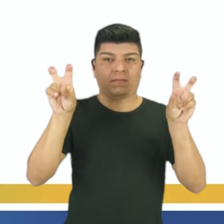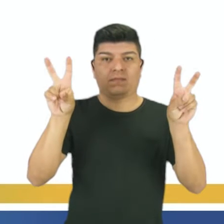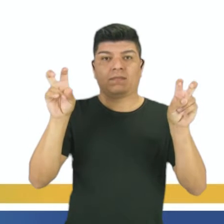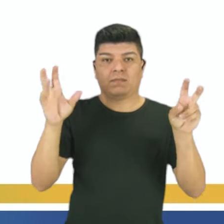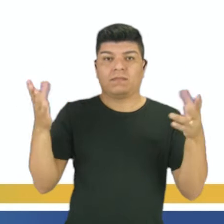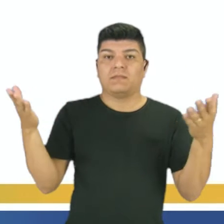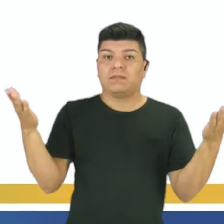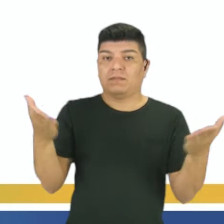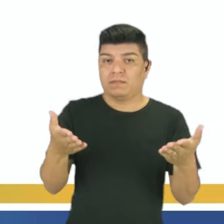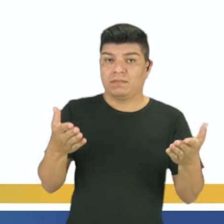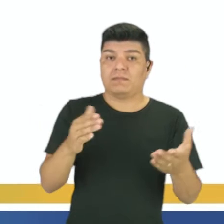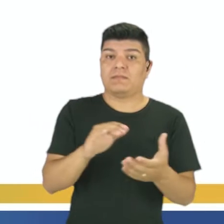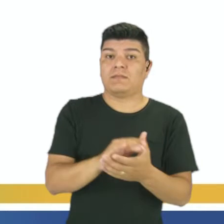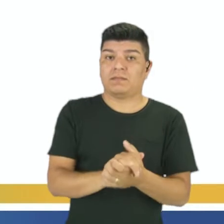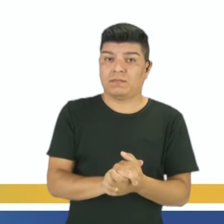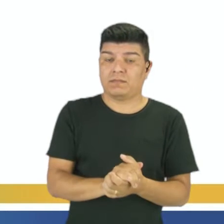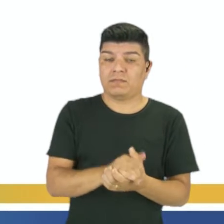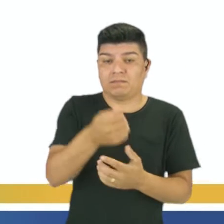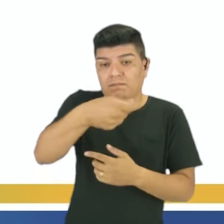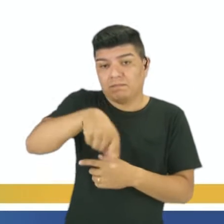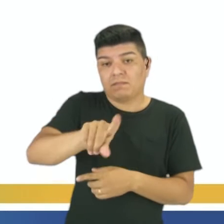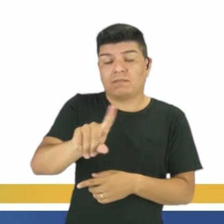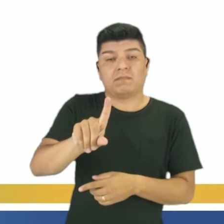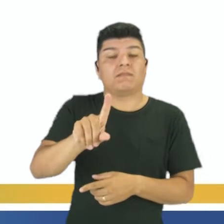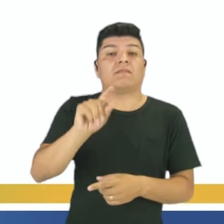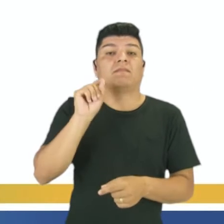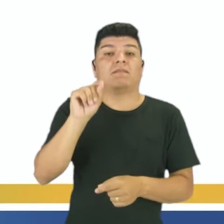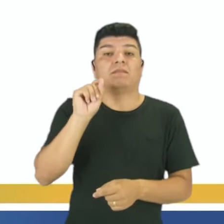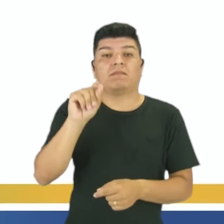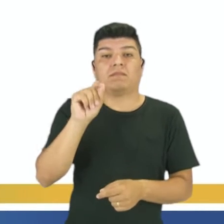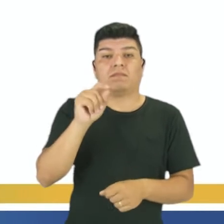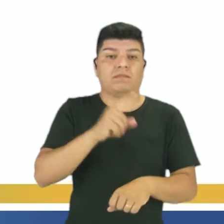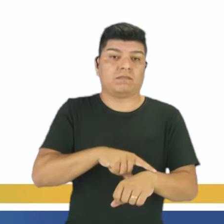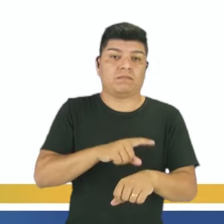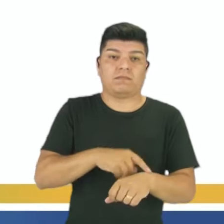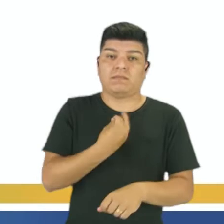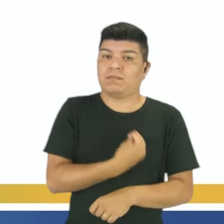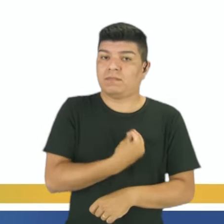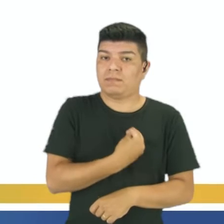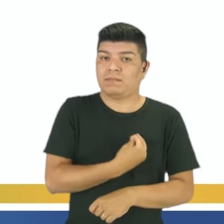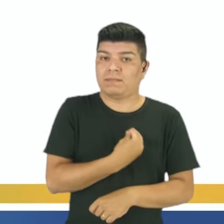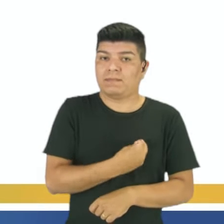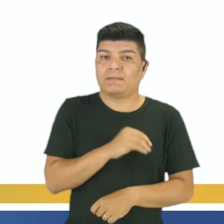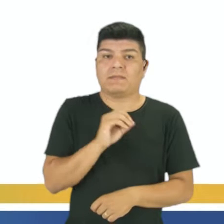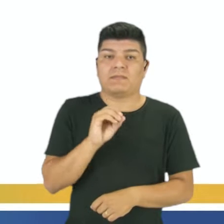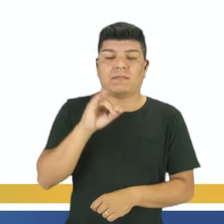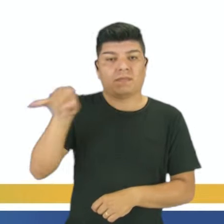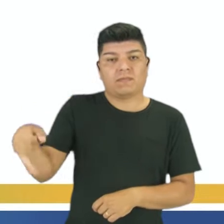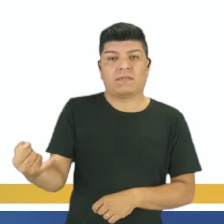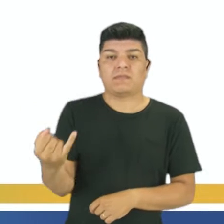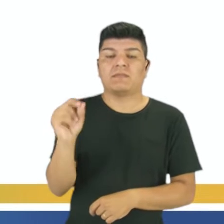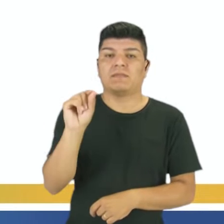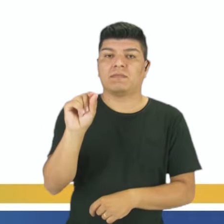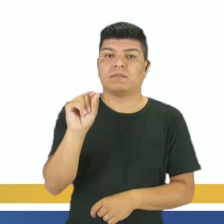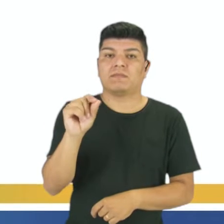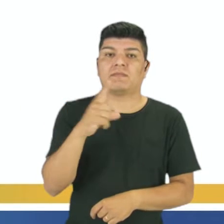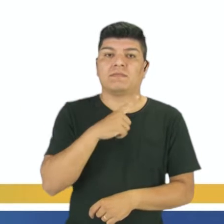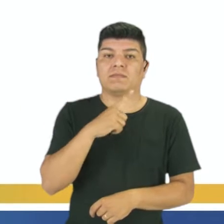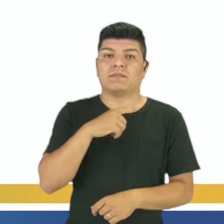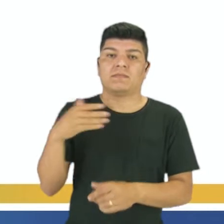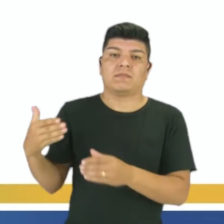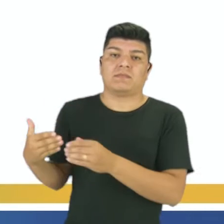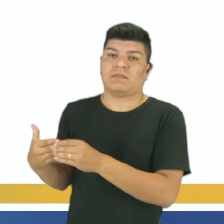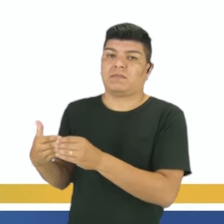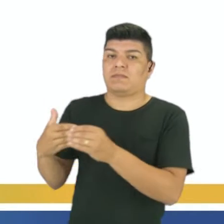vigência, está em voga, você não precisa necessariamente situá-lo no tempo presente. Esta é uma oportunidade de você trazer